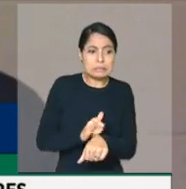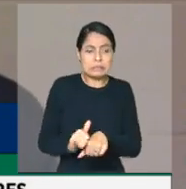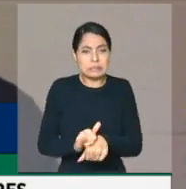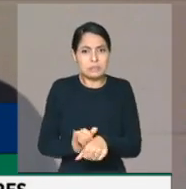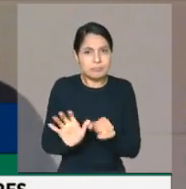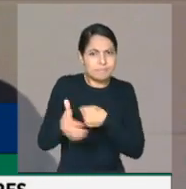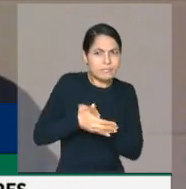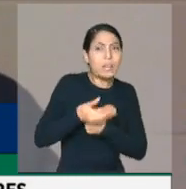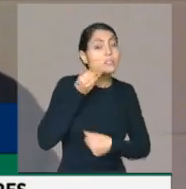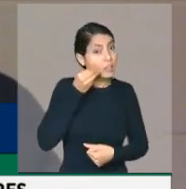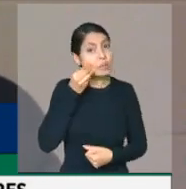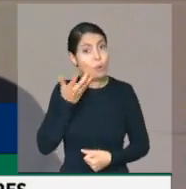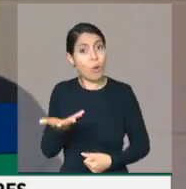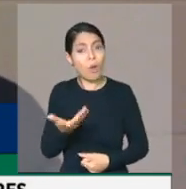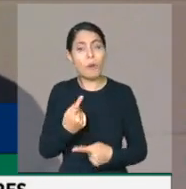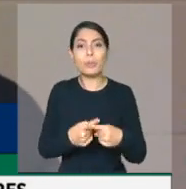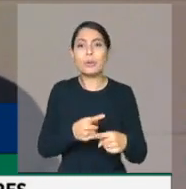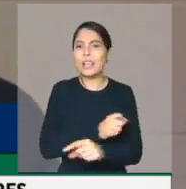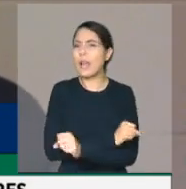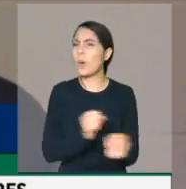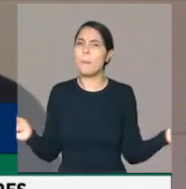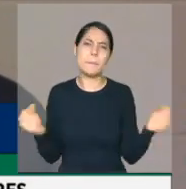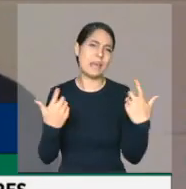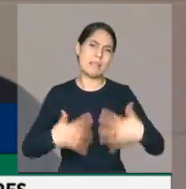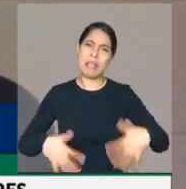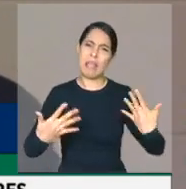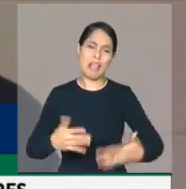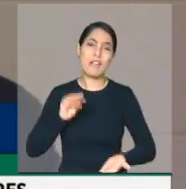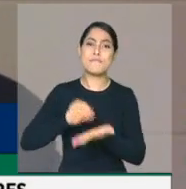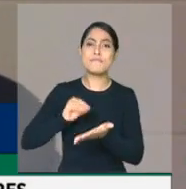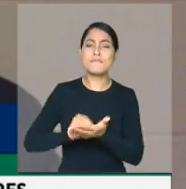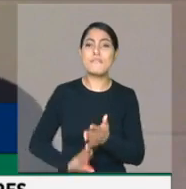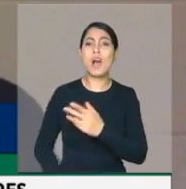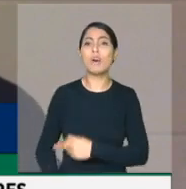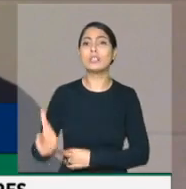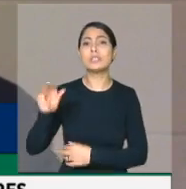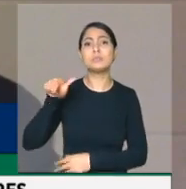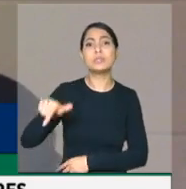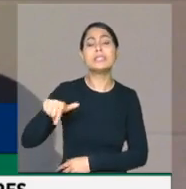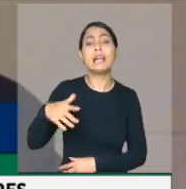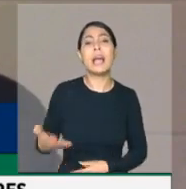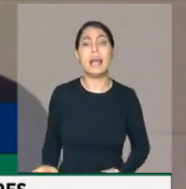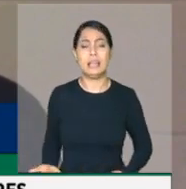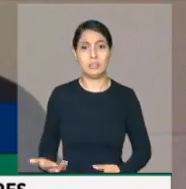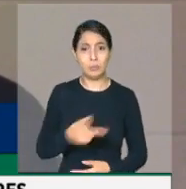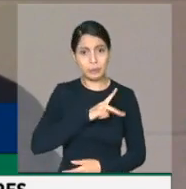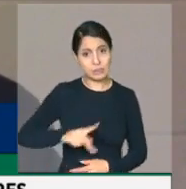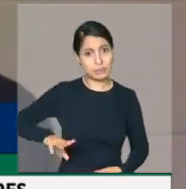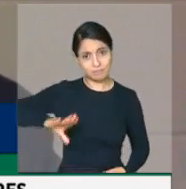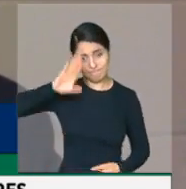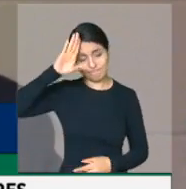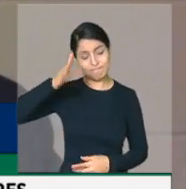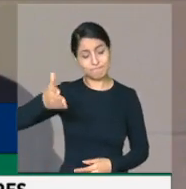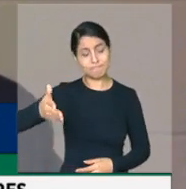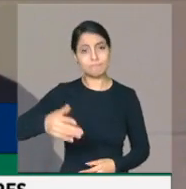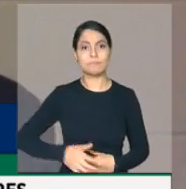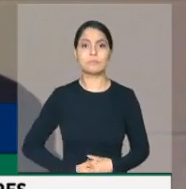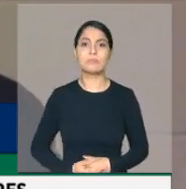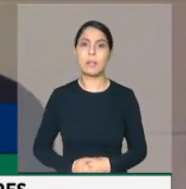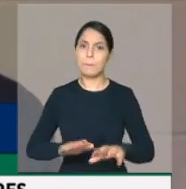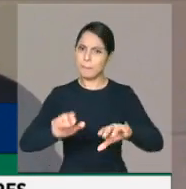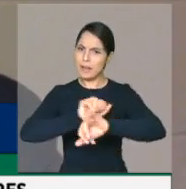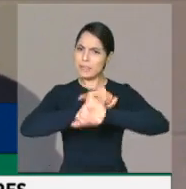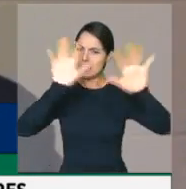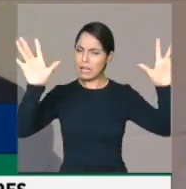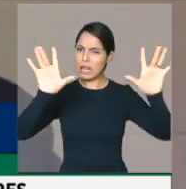agravada pela incompetência, inconsequência e irresponsabilidade do presidente da República. Mas, felizmente, a